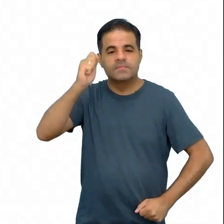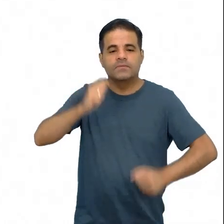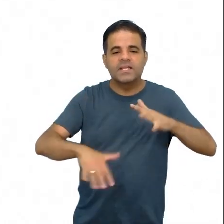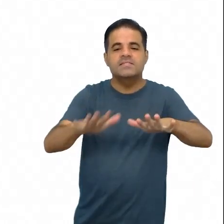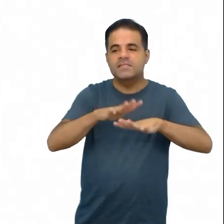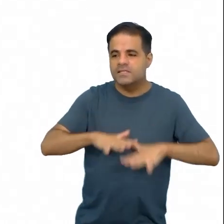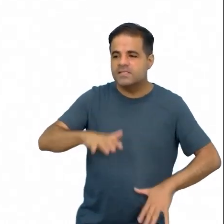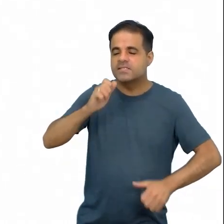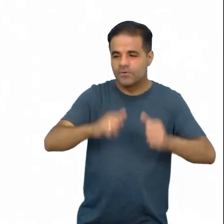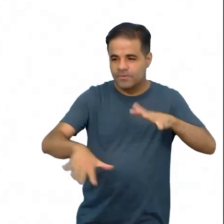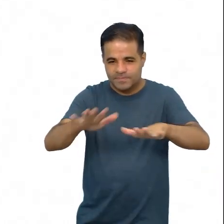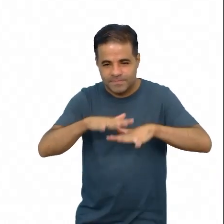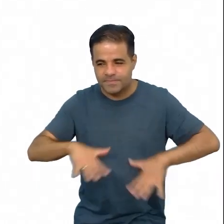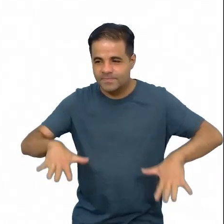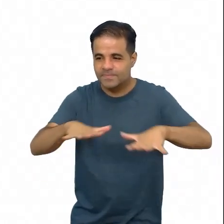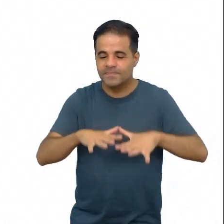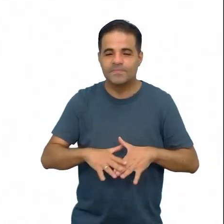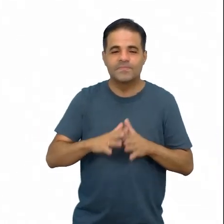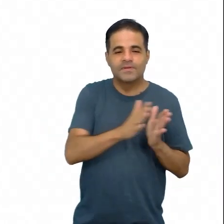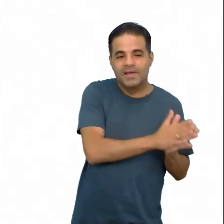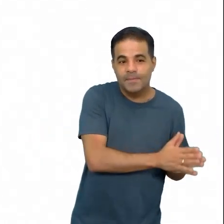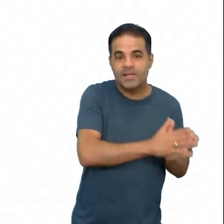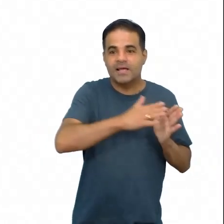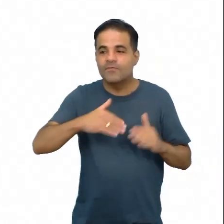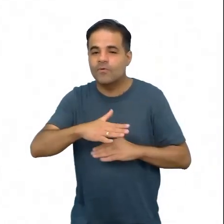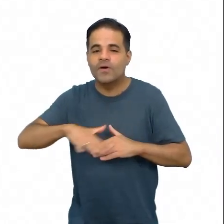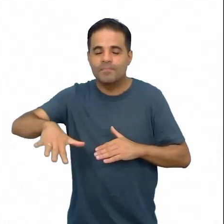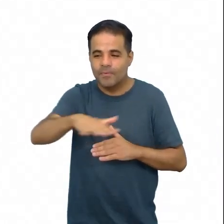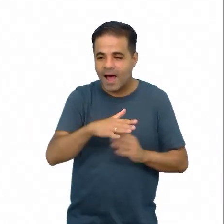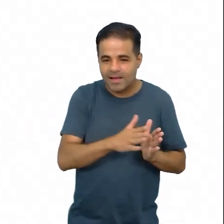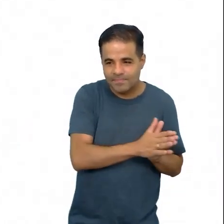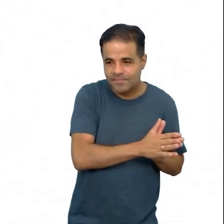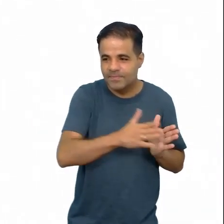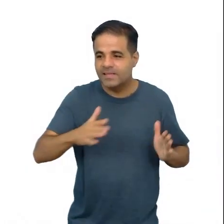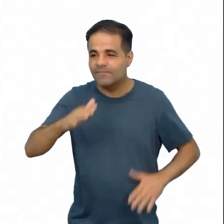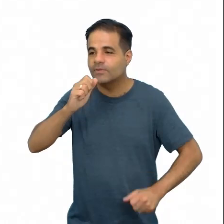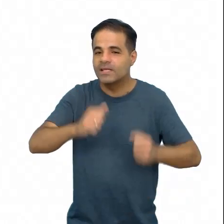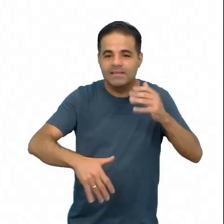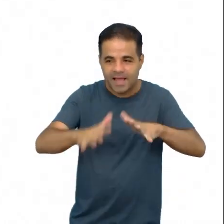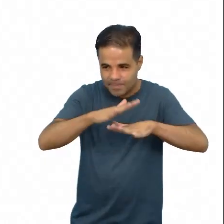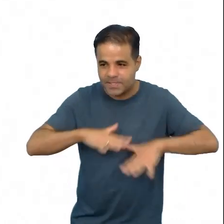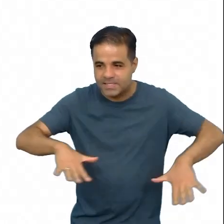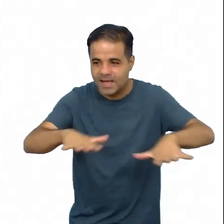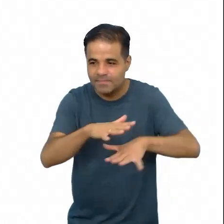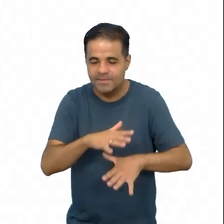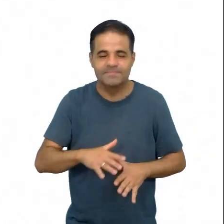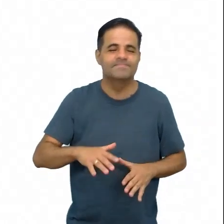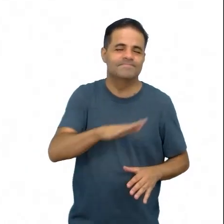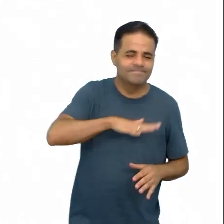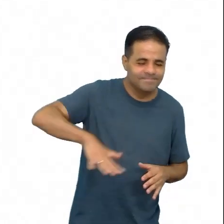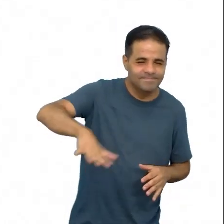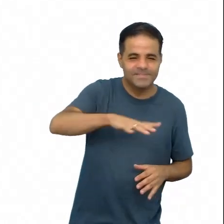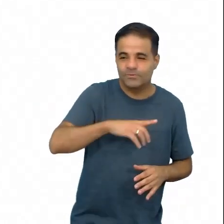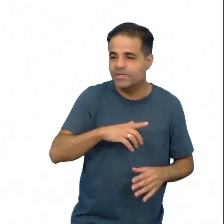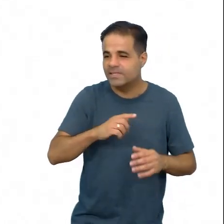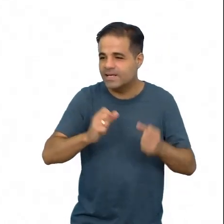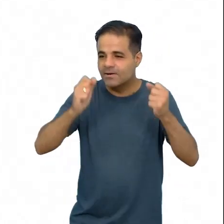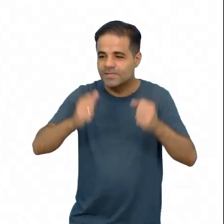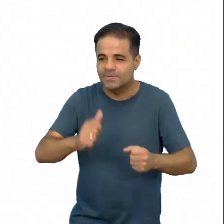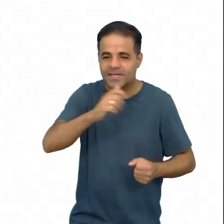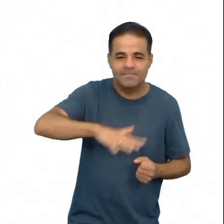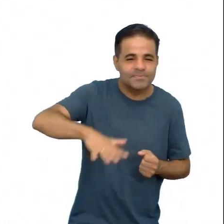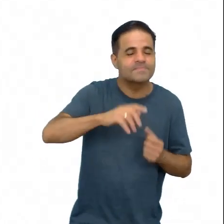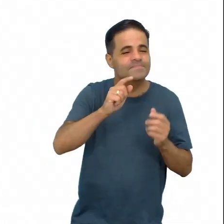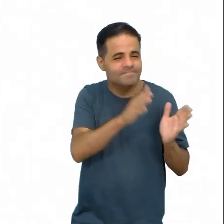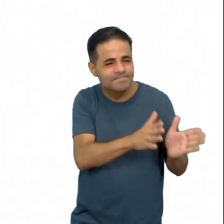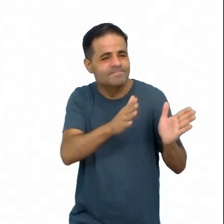7 e 8, que é polígonos para pavimentação. Dá uma olhada para a gente, que legal. Nós temos aí algumas figuras para a gente observar, chama